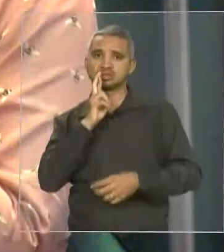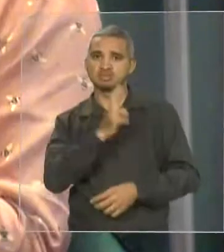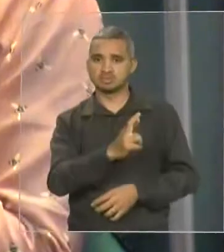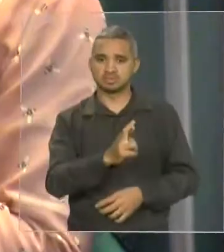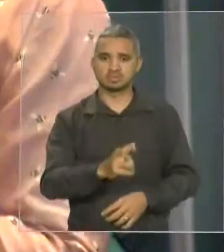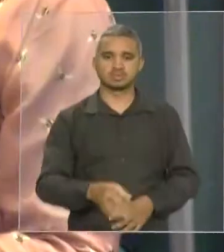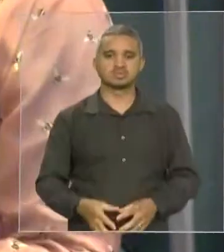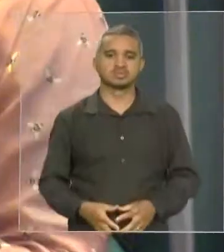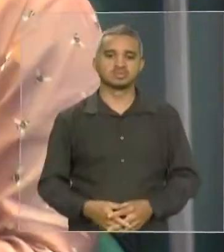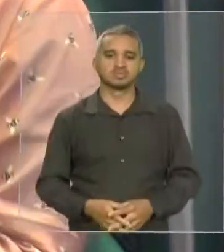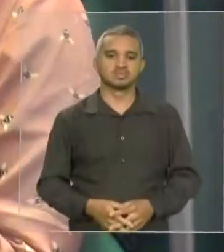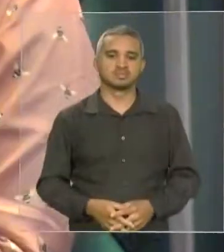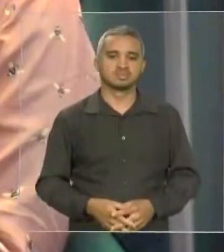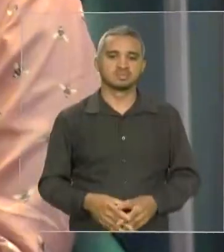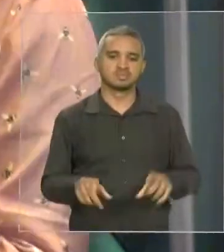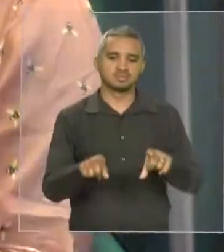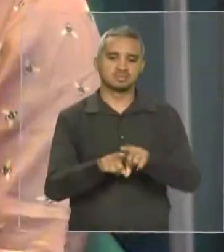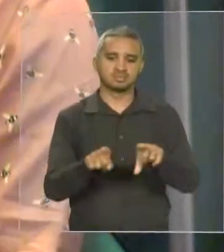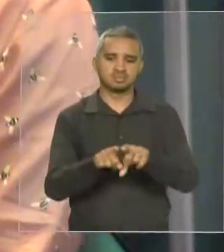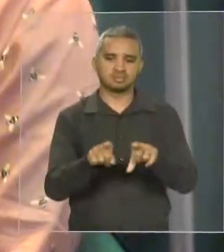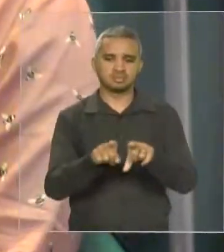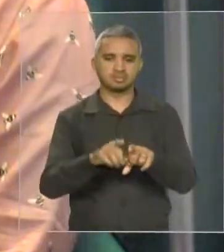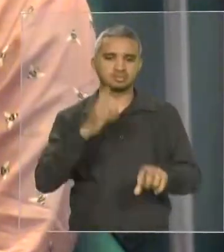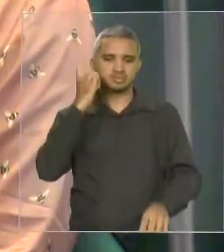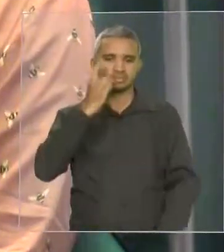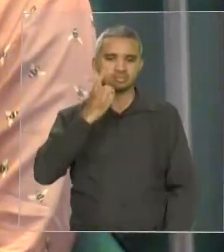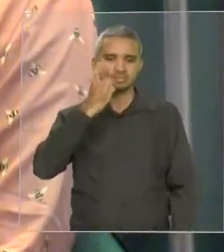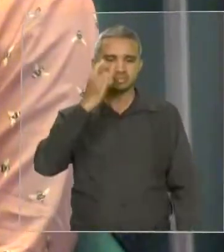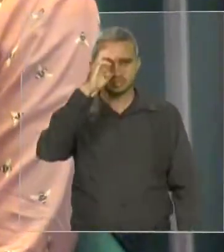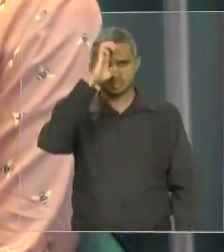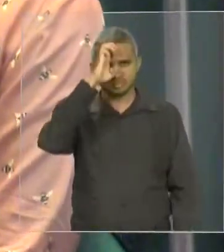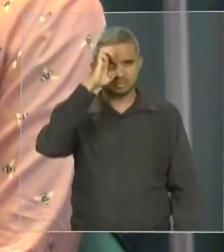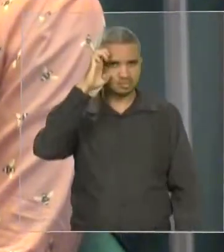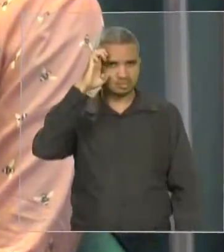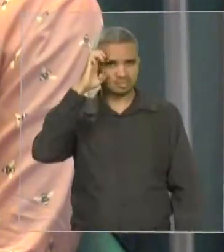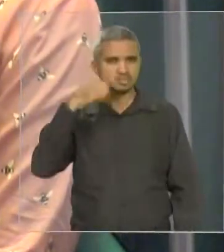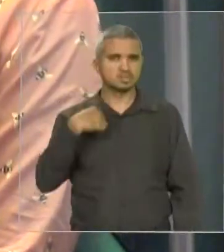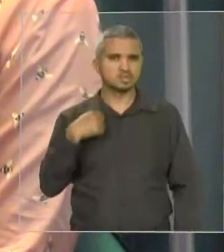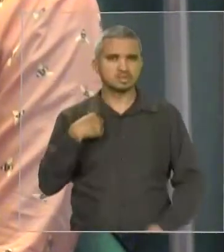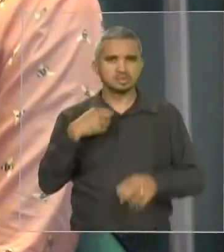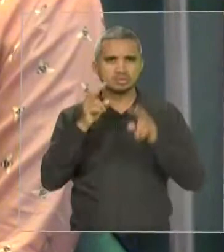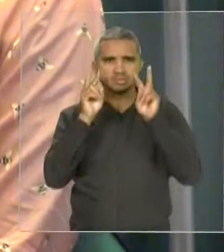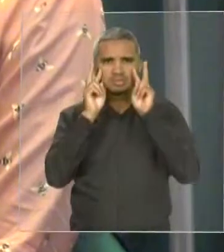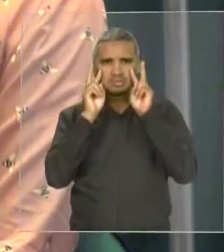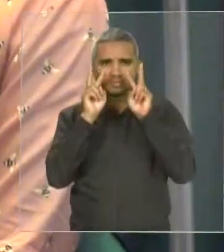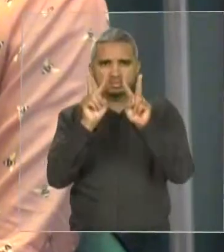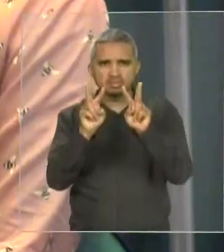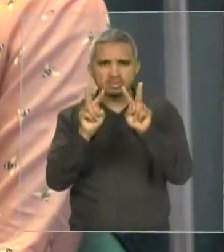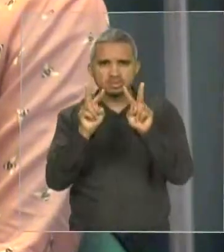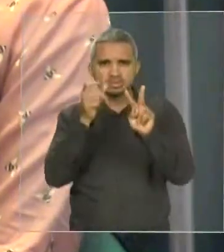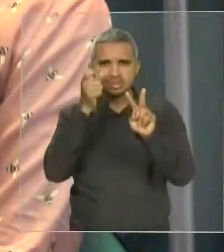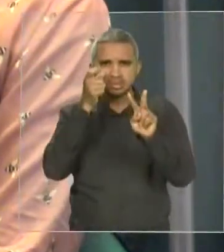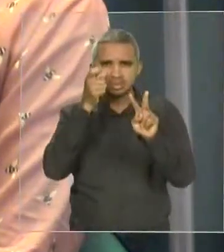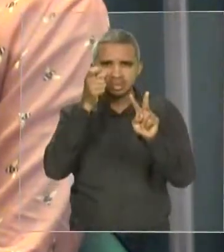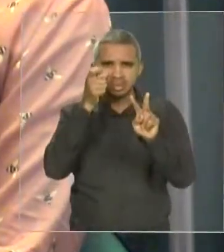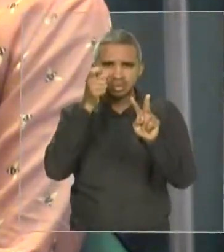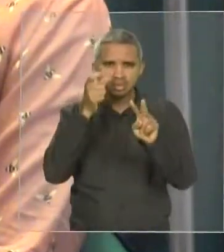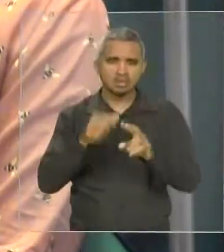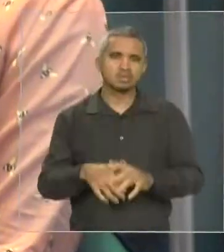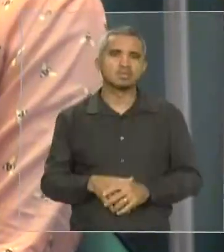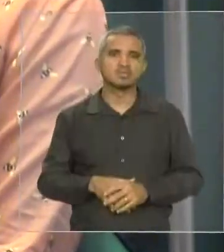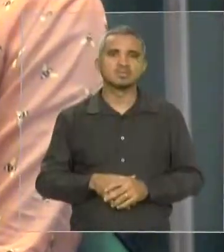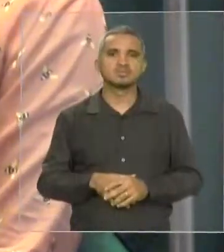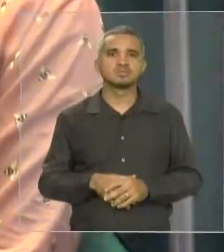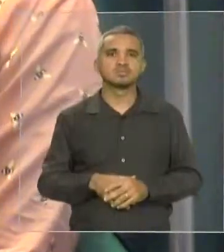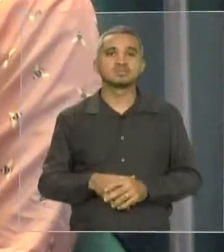que me chamou muita atenção quando estava passando aquela reportagem foi a sujeira, deputada